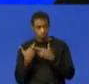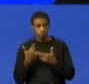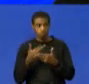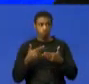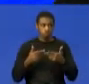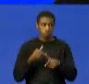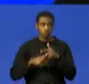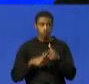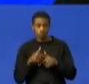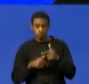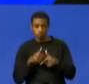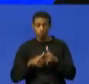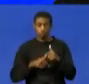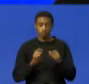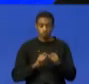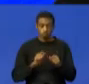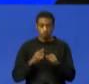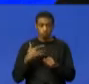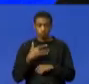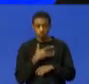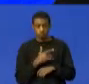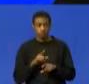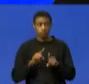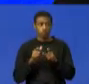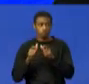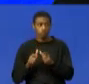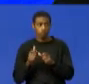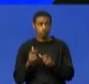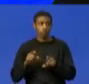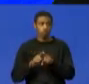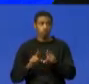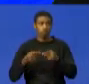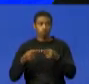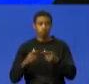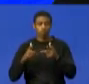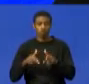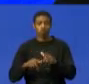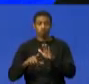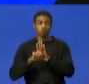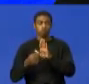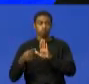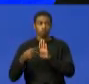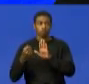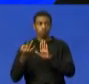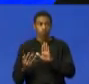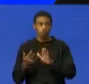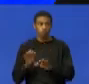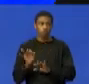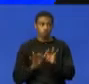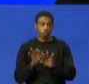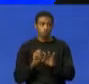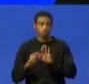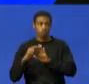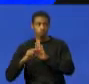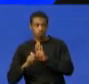rede regionalizada e hierarquizada e que, de acordo com a Constituição Federal, organizar-se-á por algumas diretrizes. A